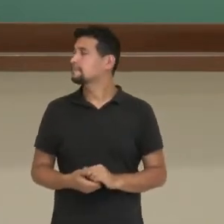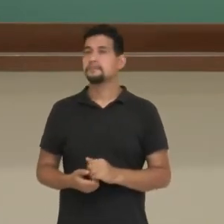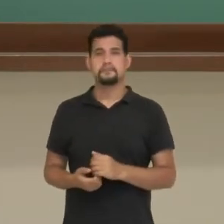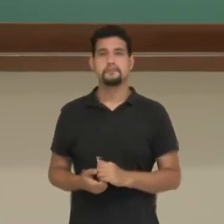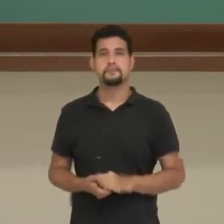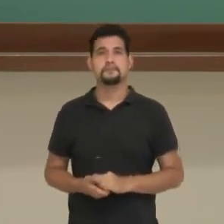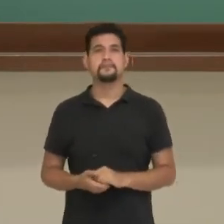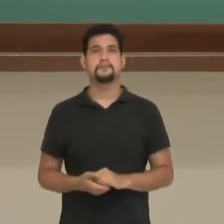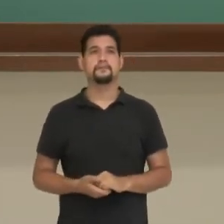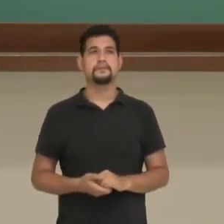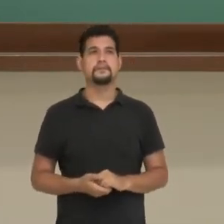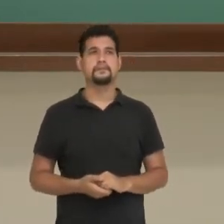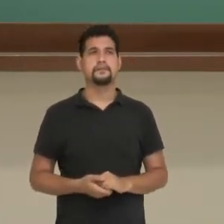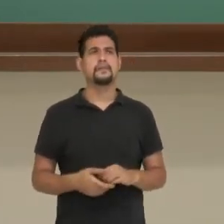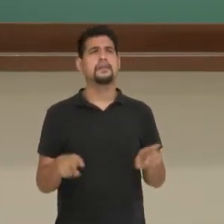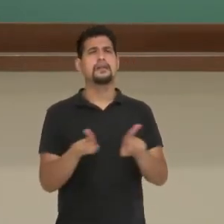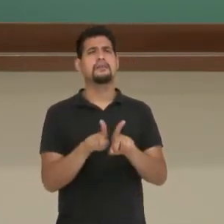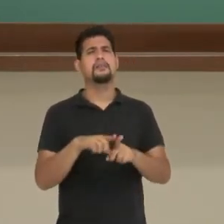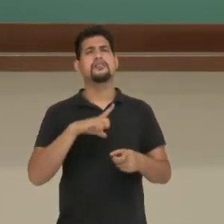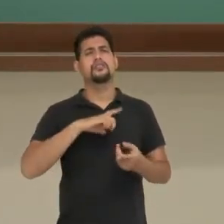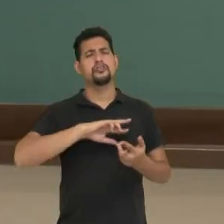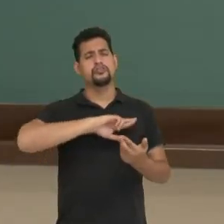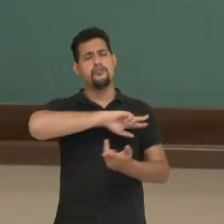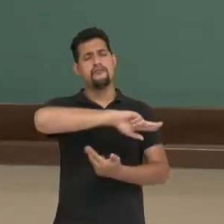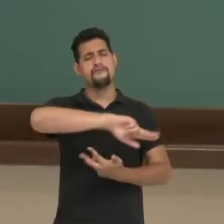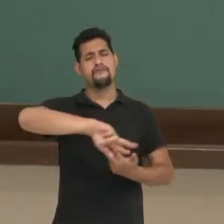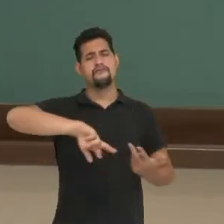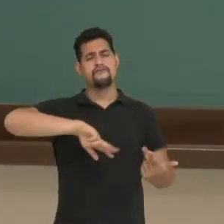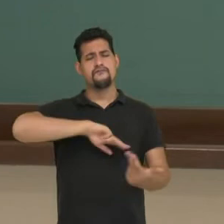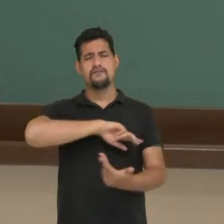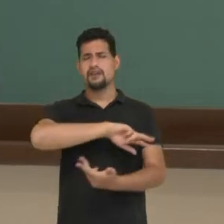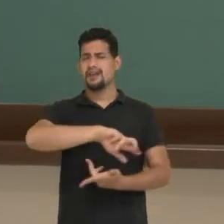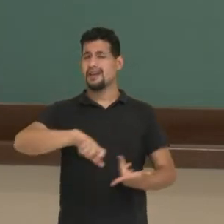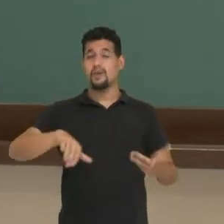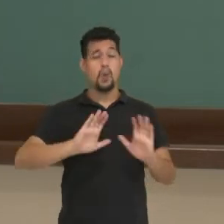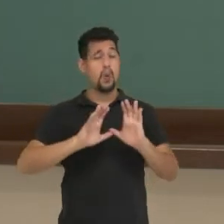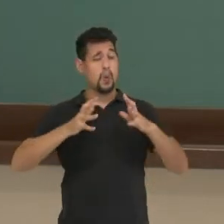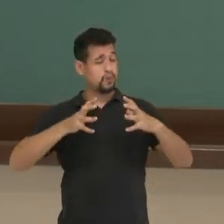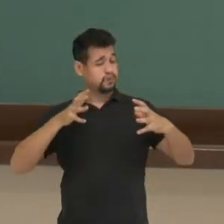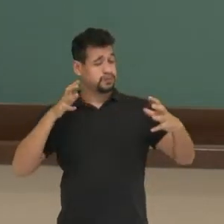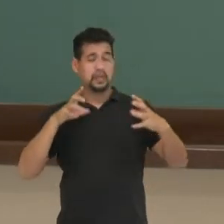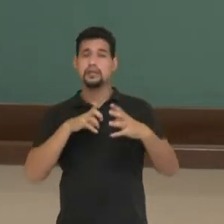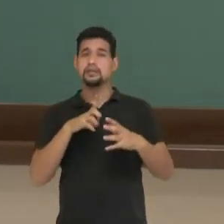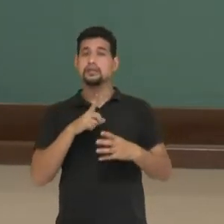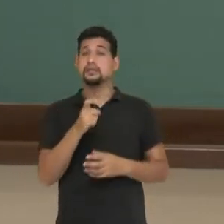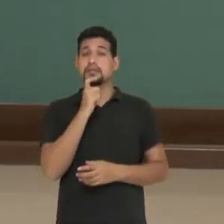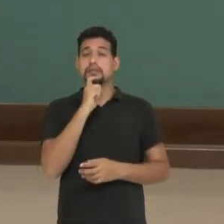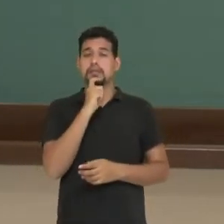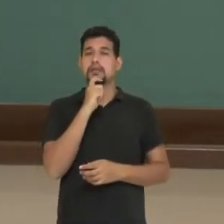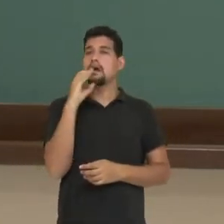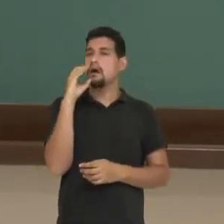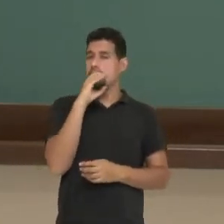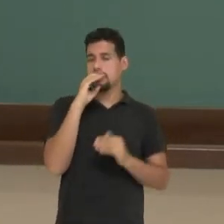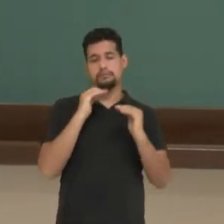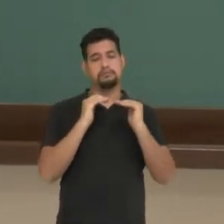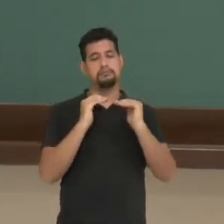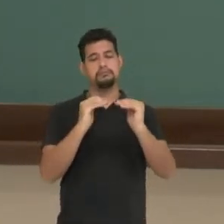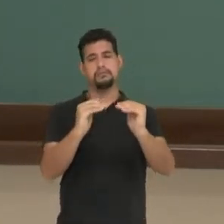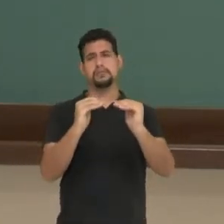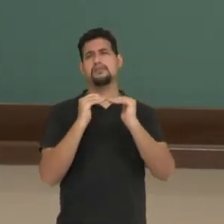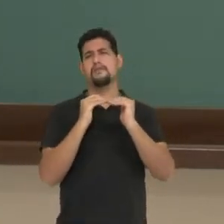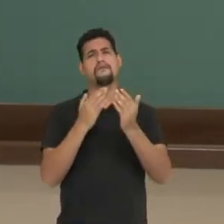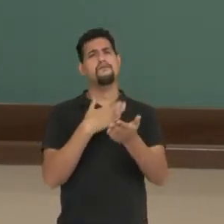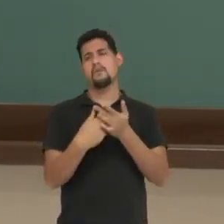aqui. E daí a diversidade, né? Como é um grupo muito vasto, que consegue manter a temperatura constante, é óbvio que consegue estar